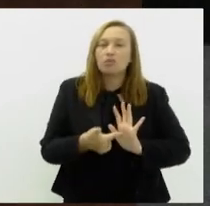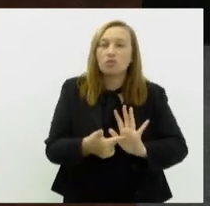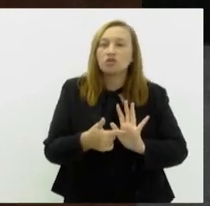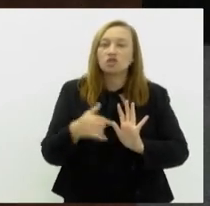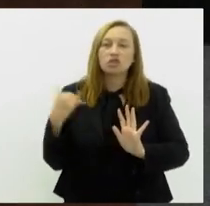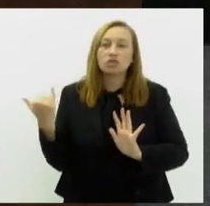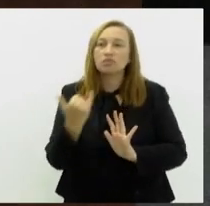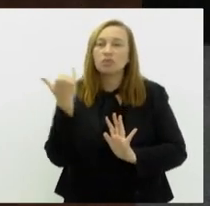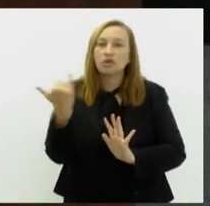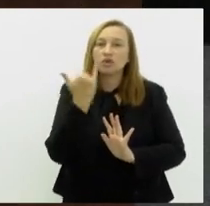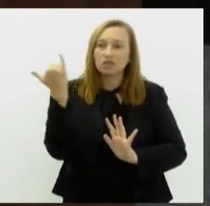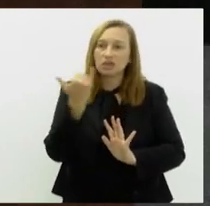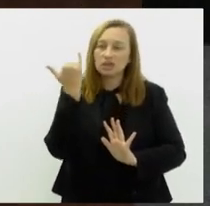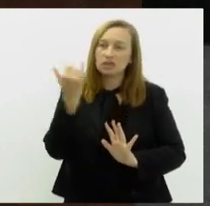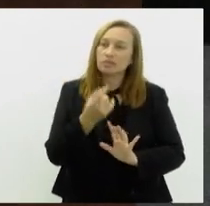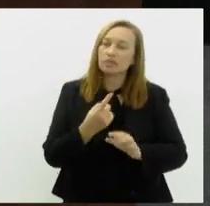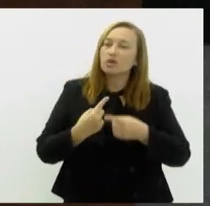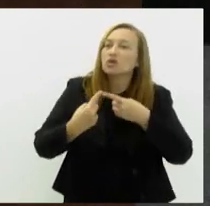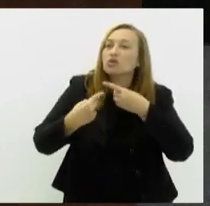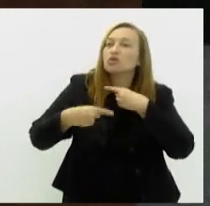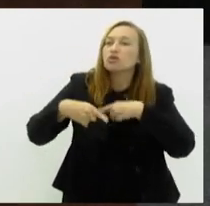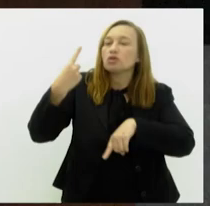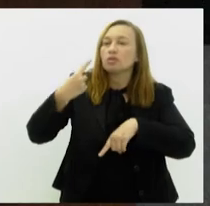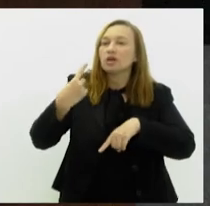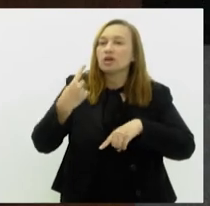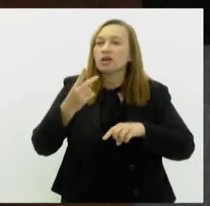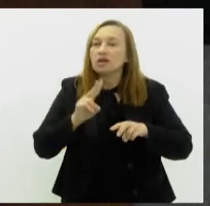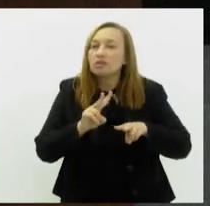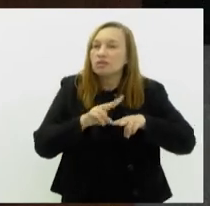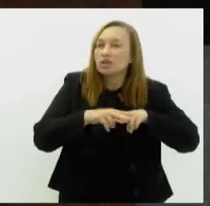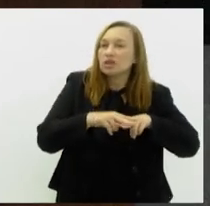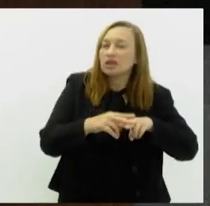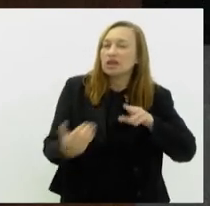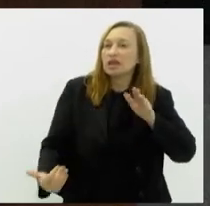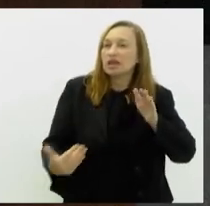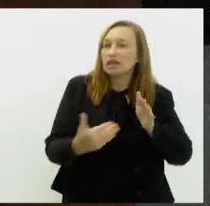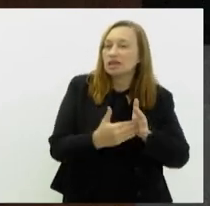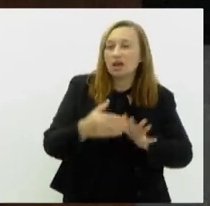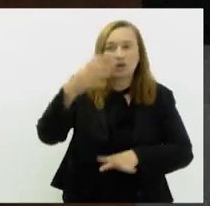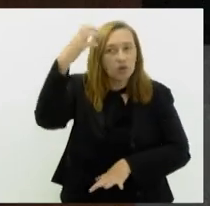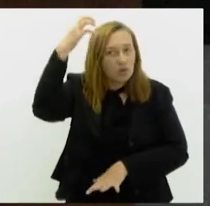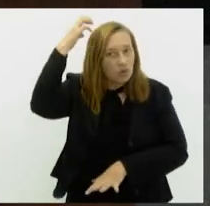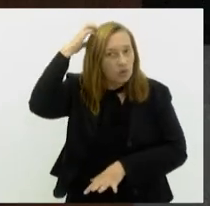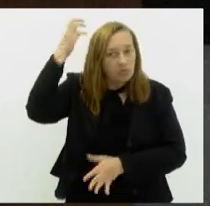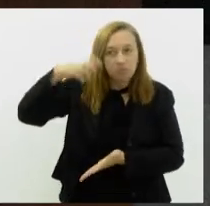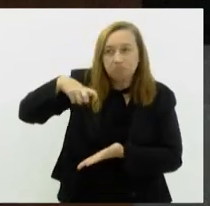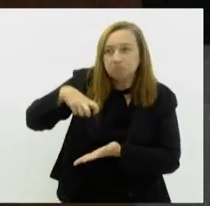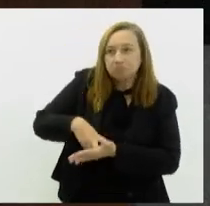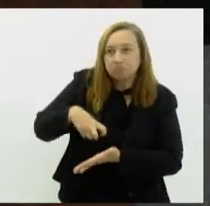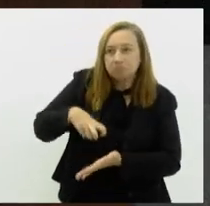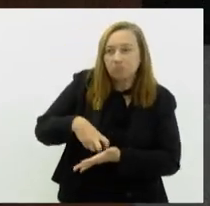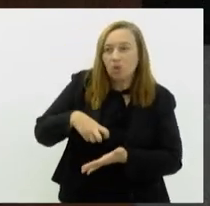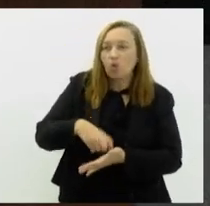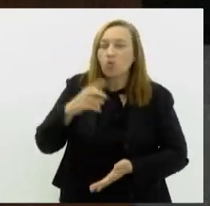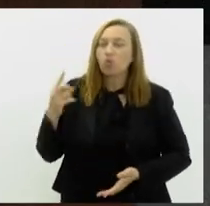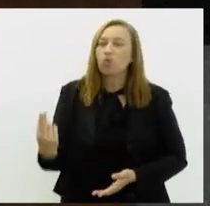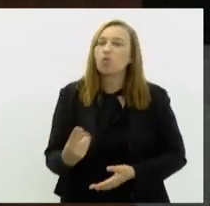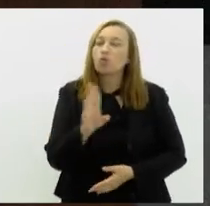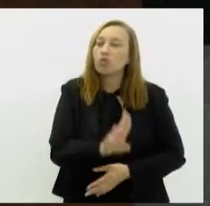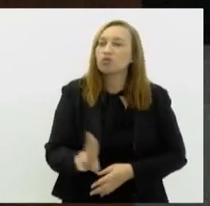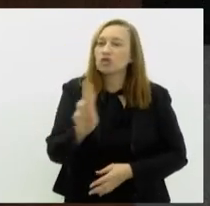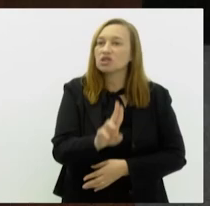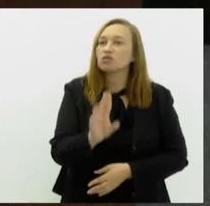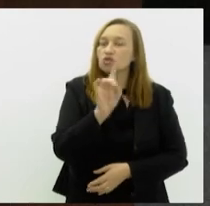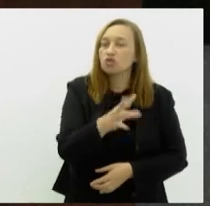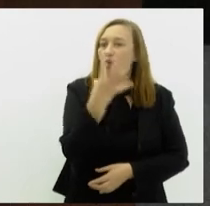gente superar essa lógica de aprisionamento e até condenação com a utilização única e exclusiva